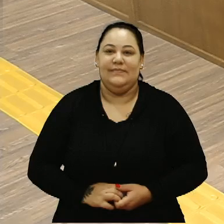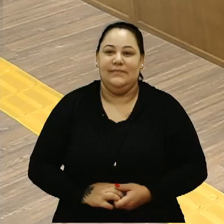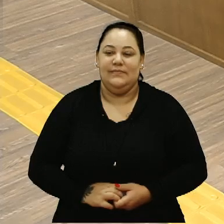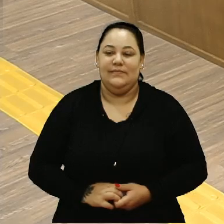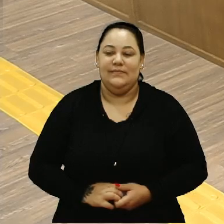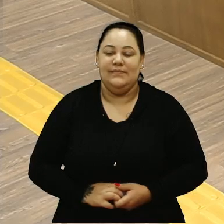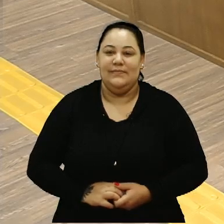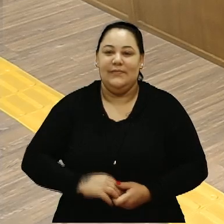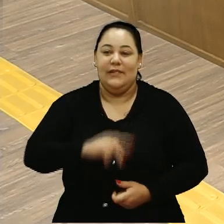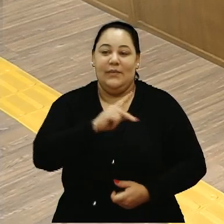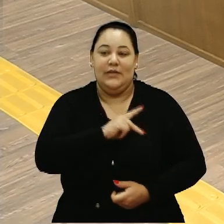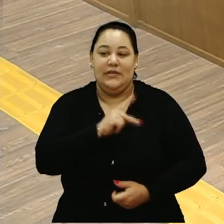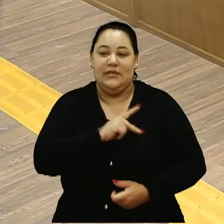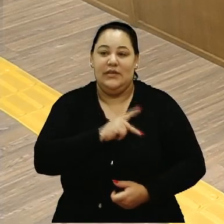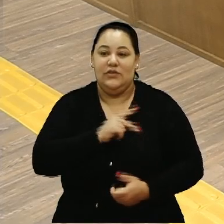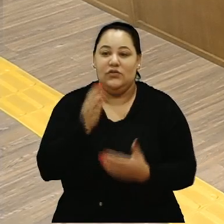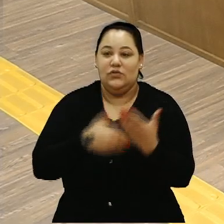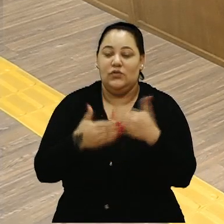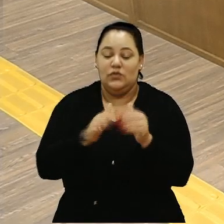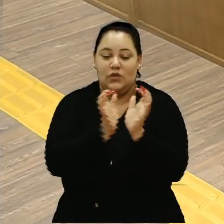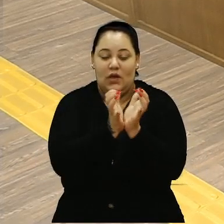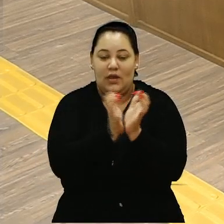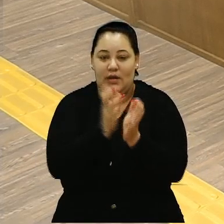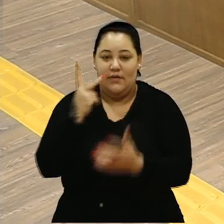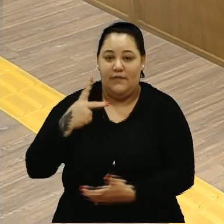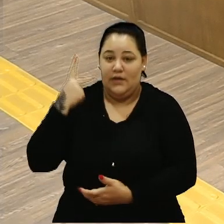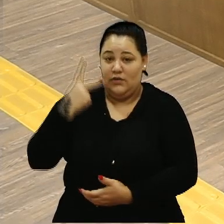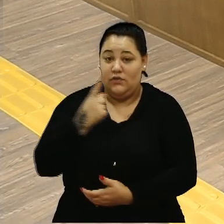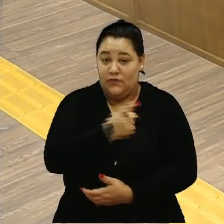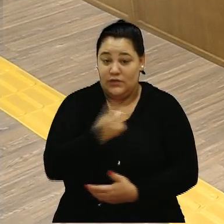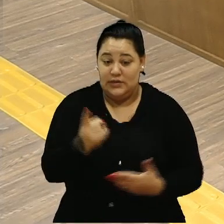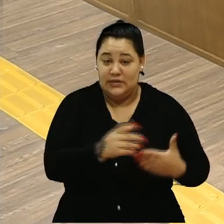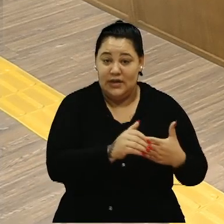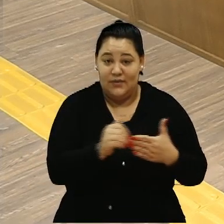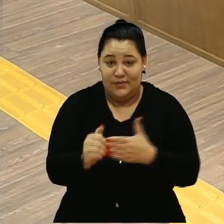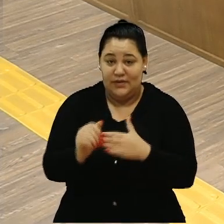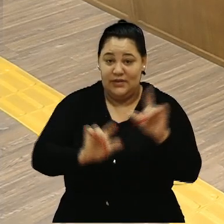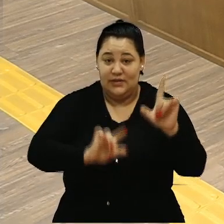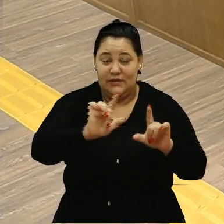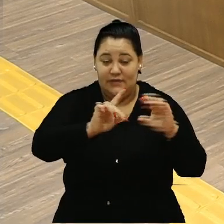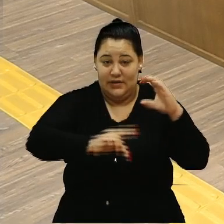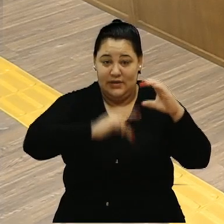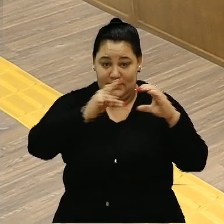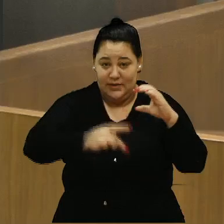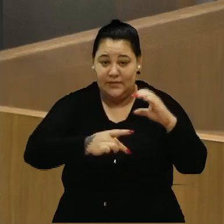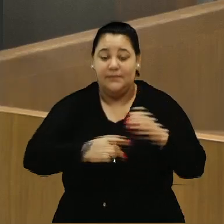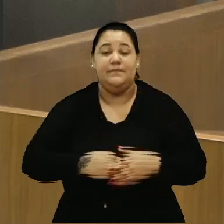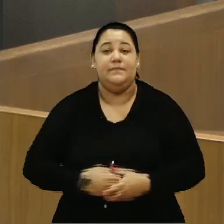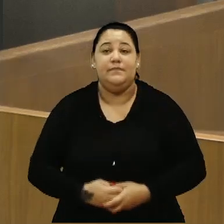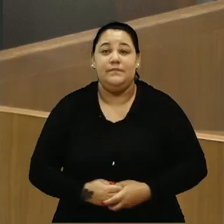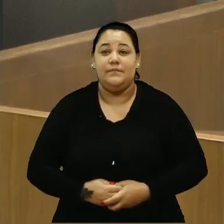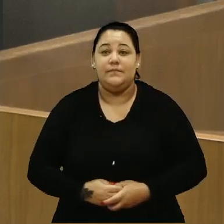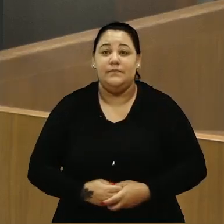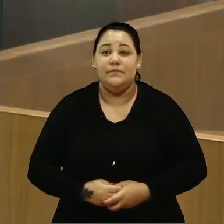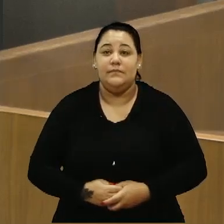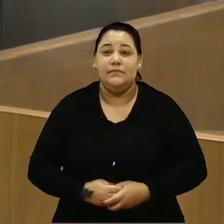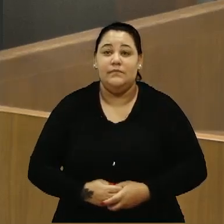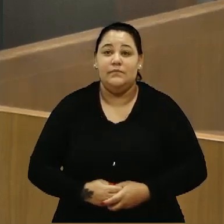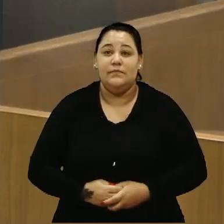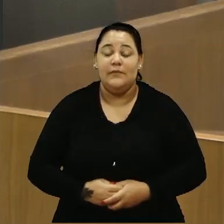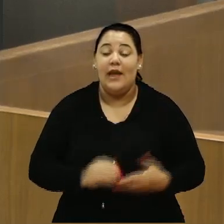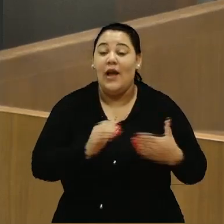Senhor presidente, senhores vereadores, pessoal que nos assiste na TV Câmara, pessoal que nos acompanha